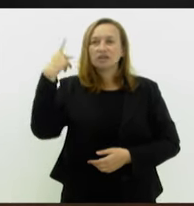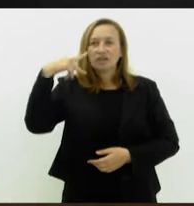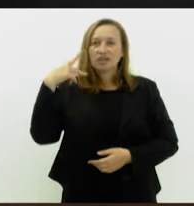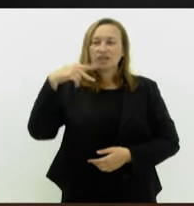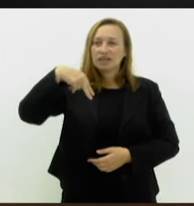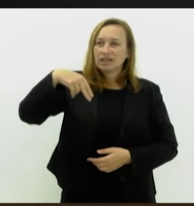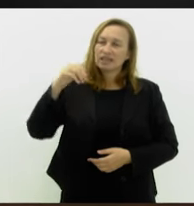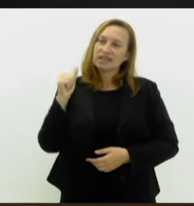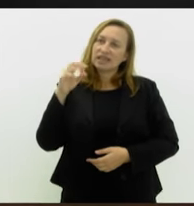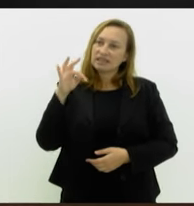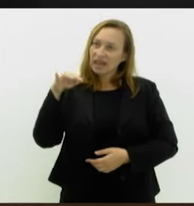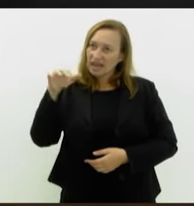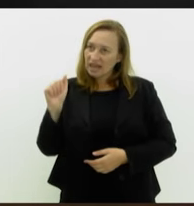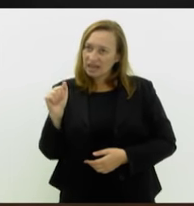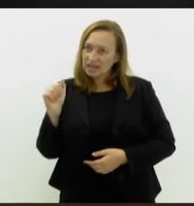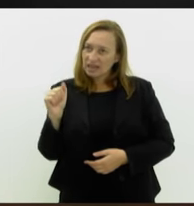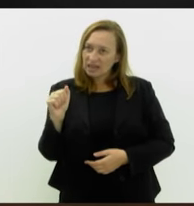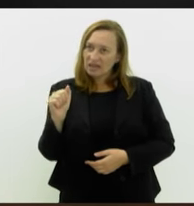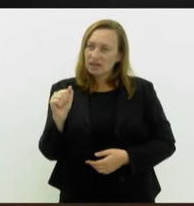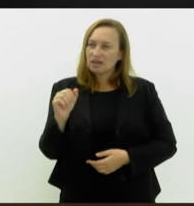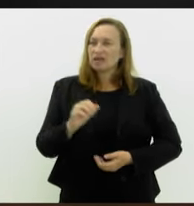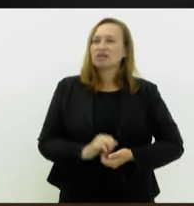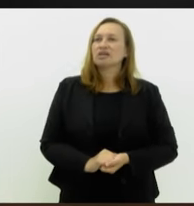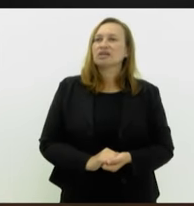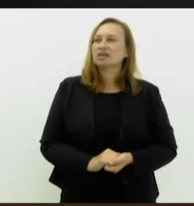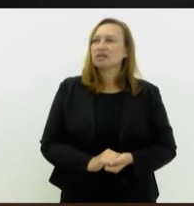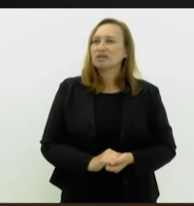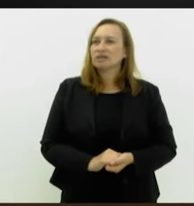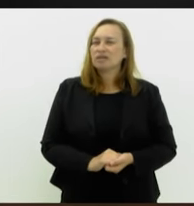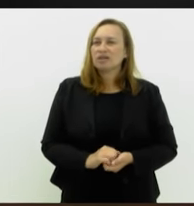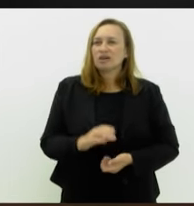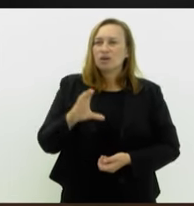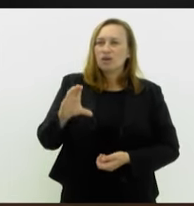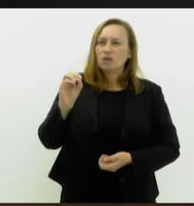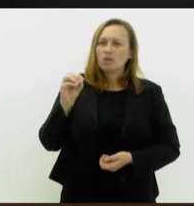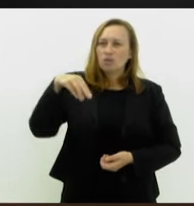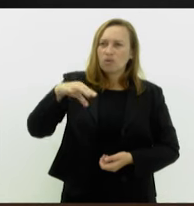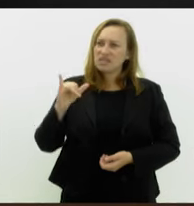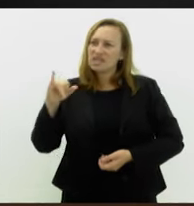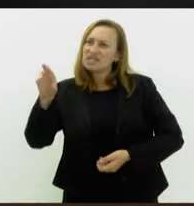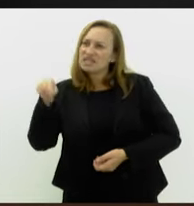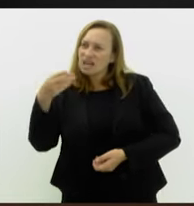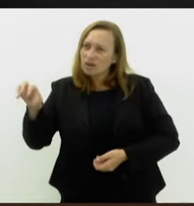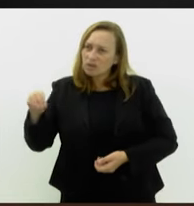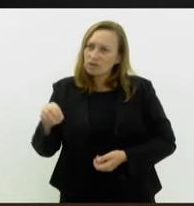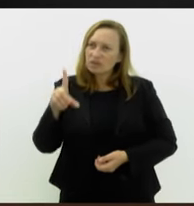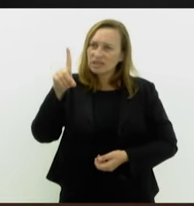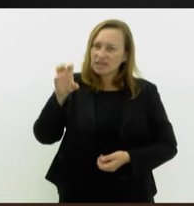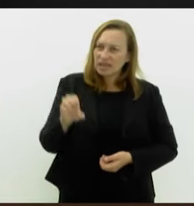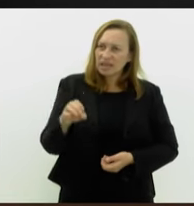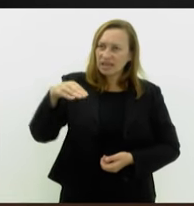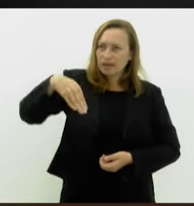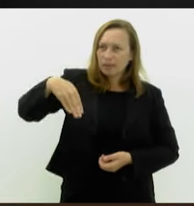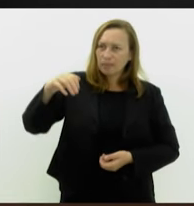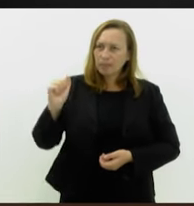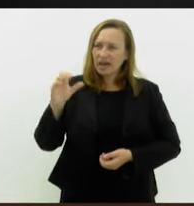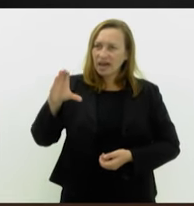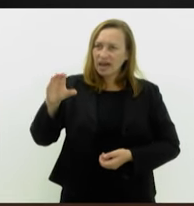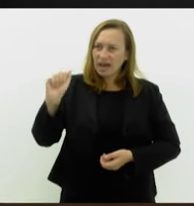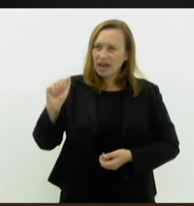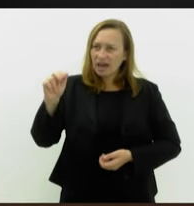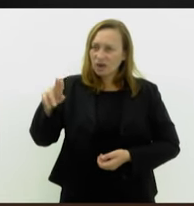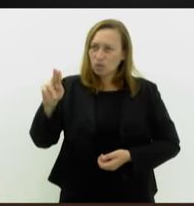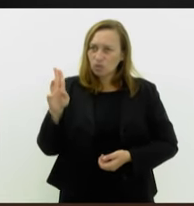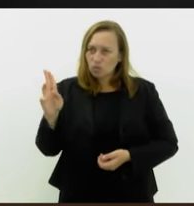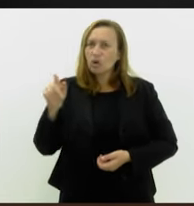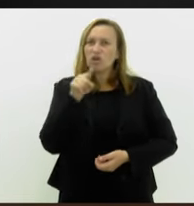que lá é de Conceição de Macabu e porque eu faço isso que eu não sabia e tive a informação agora que você Preside aquela câmara parabéns